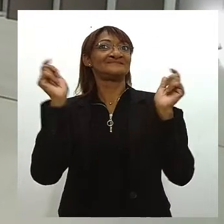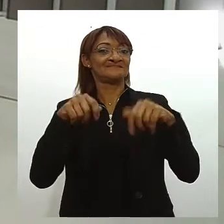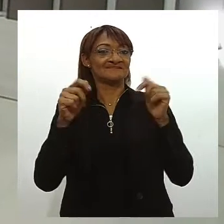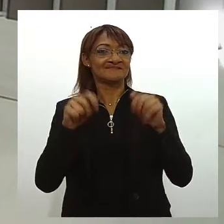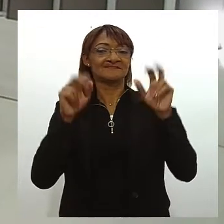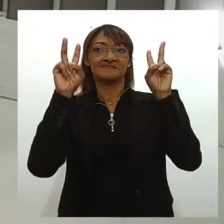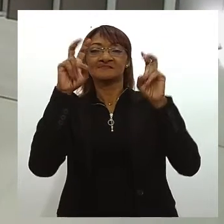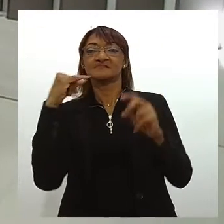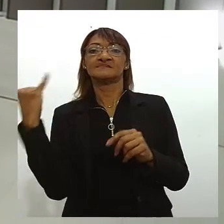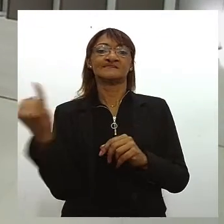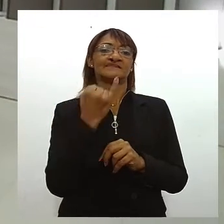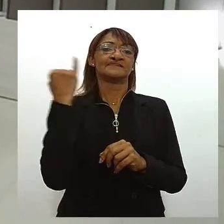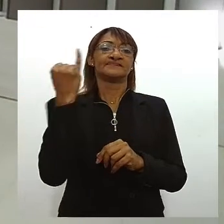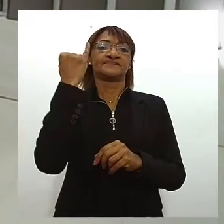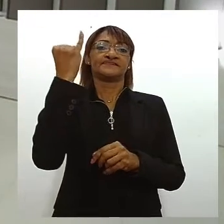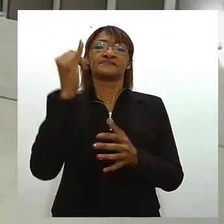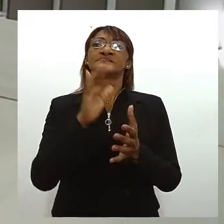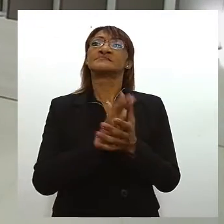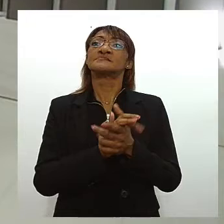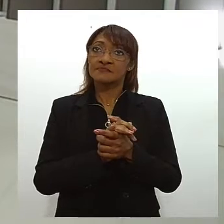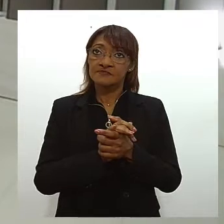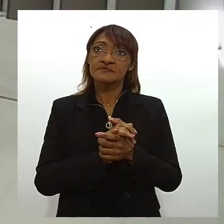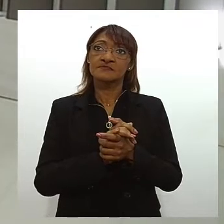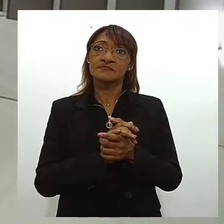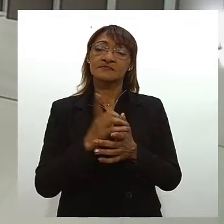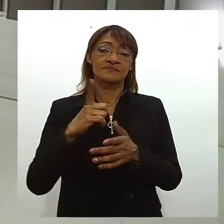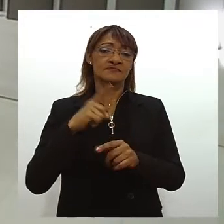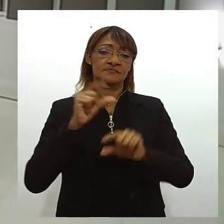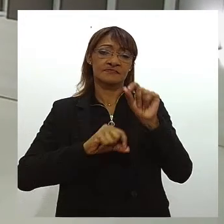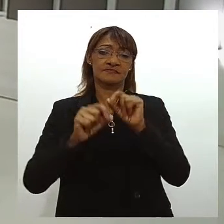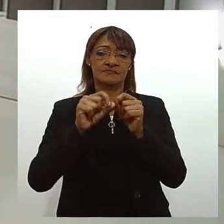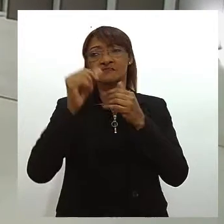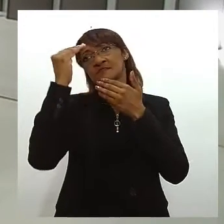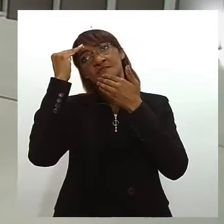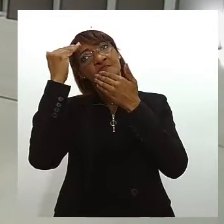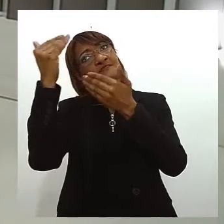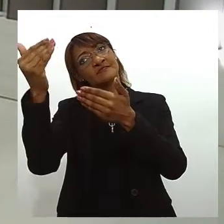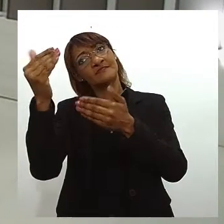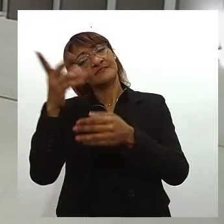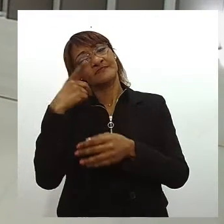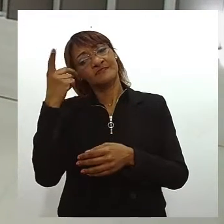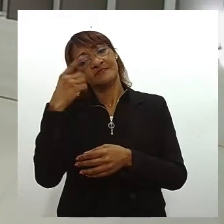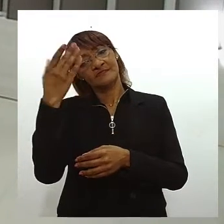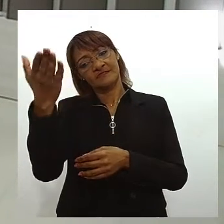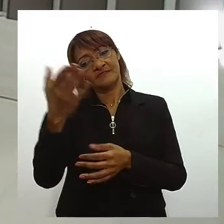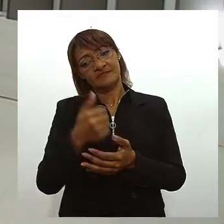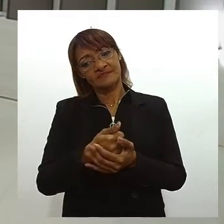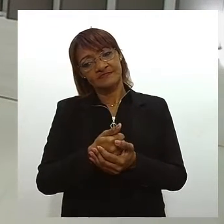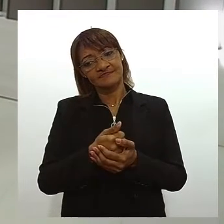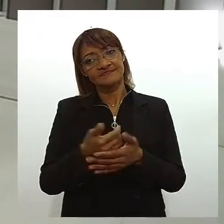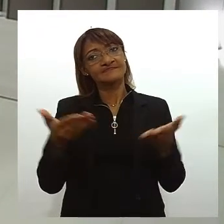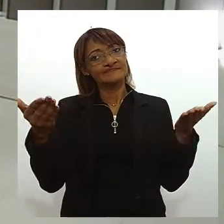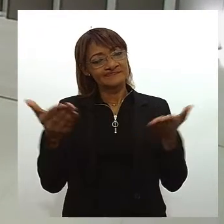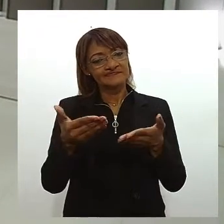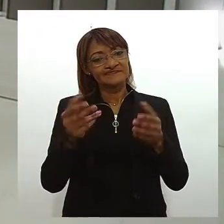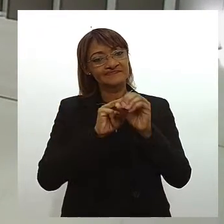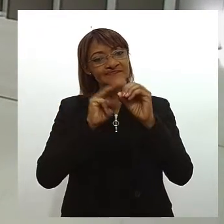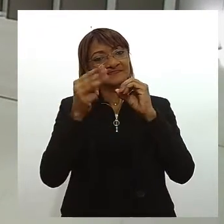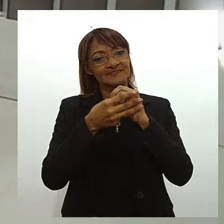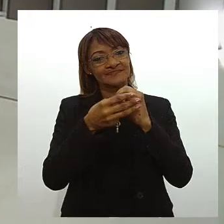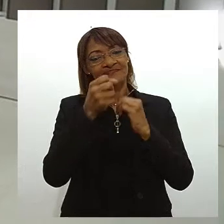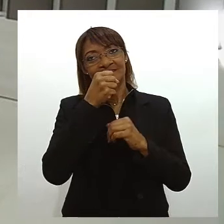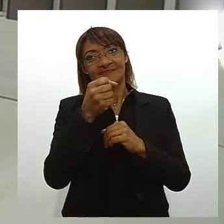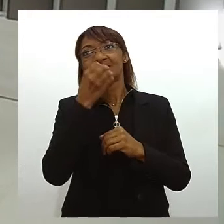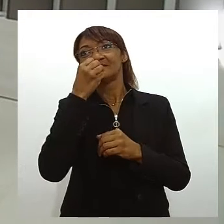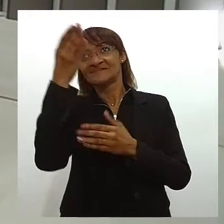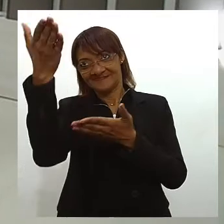bastante importante que envolve muitos fatores. A gente agradece o deputado pela participação hoje no Jornal da Lese, segunda edição, e seja